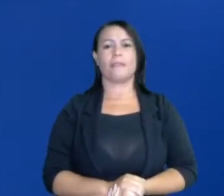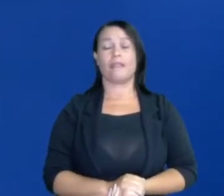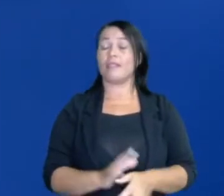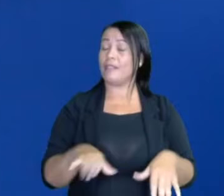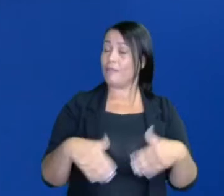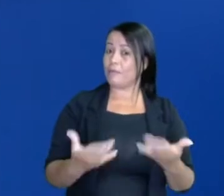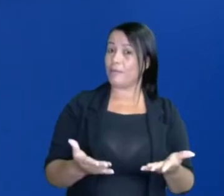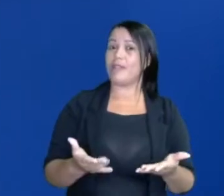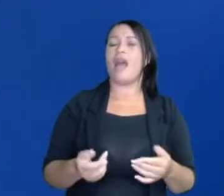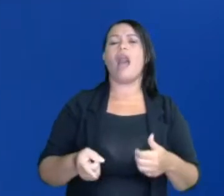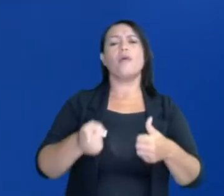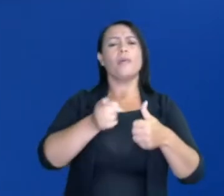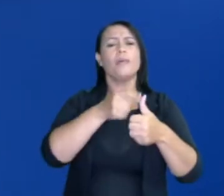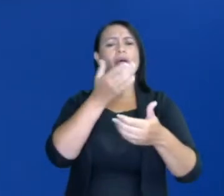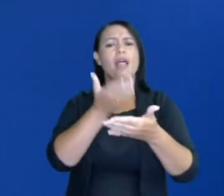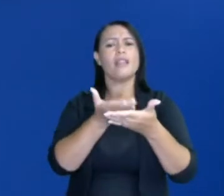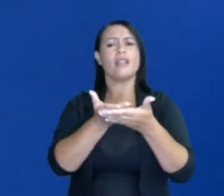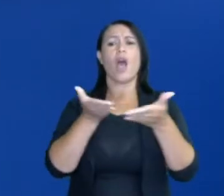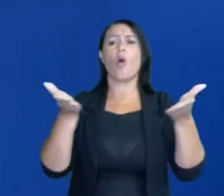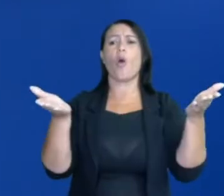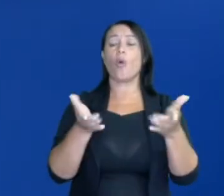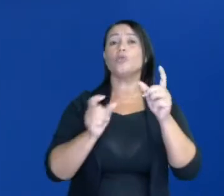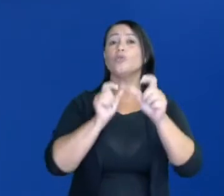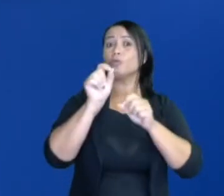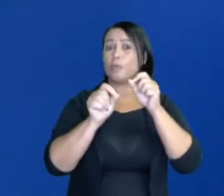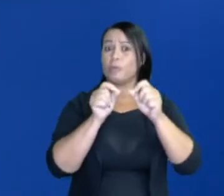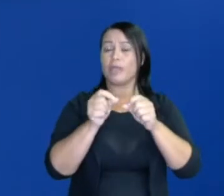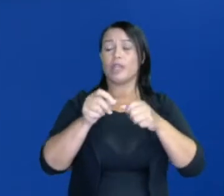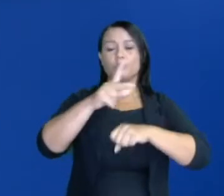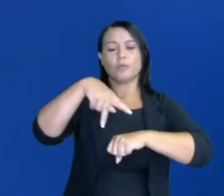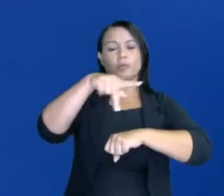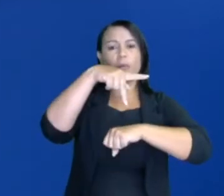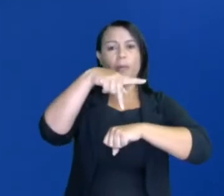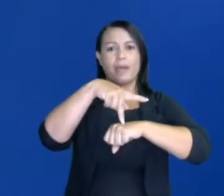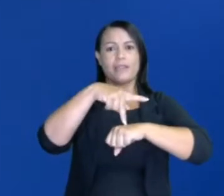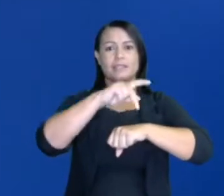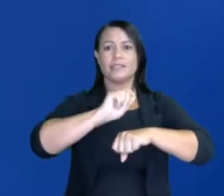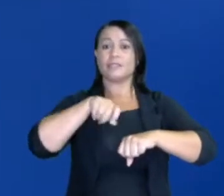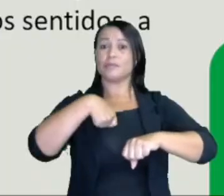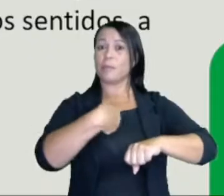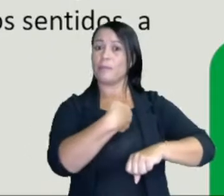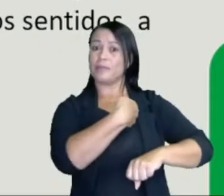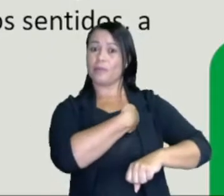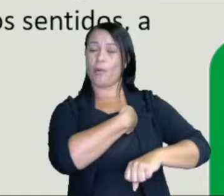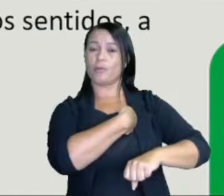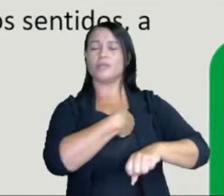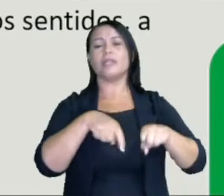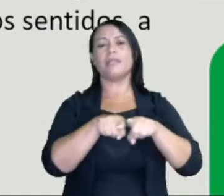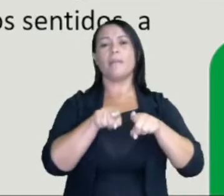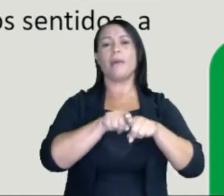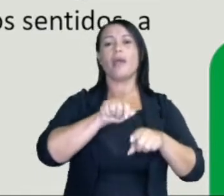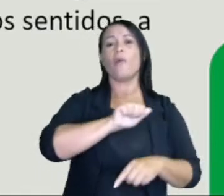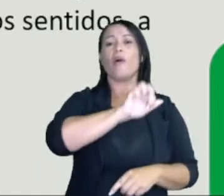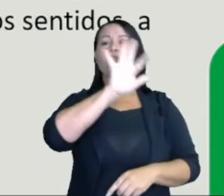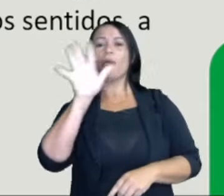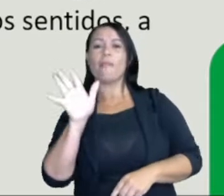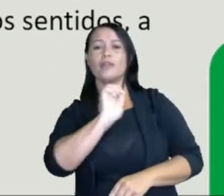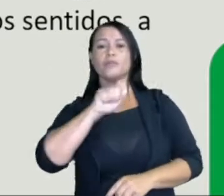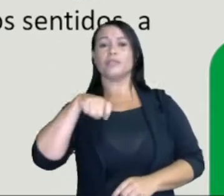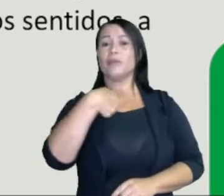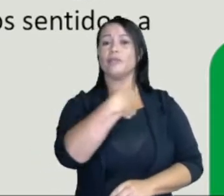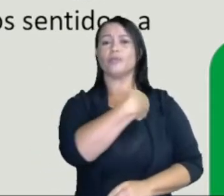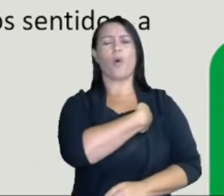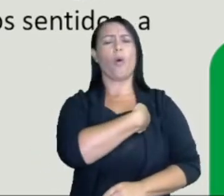Então vamos lá. A nossa primeira aula de hoje é sobre os países hispanohablantes e o alfabeto em